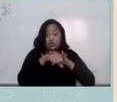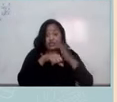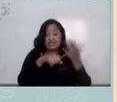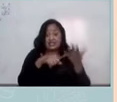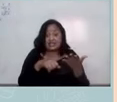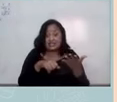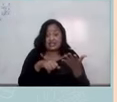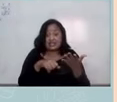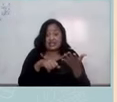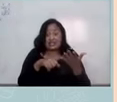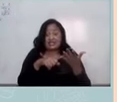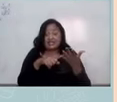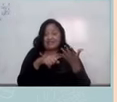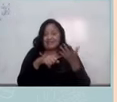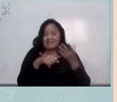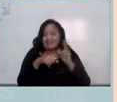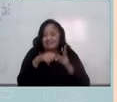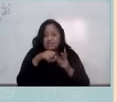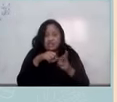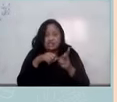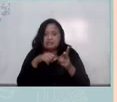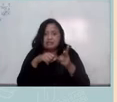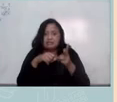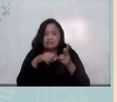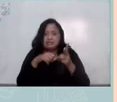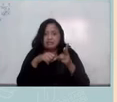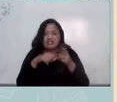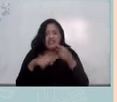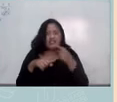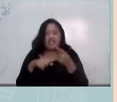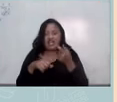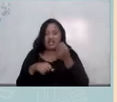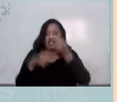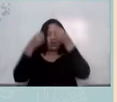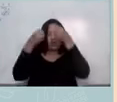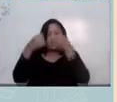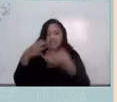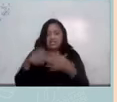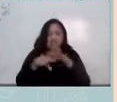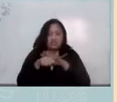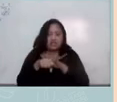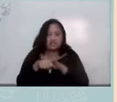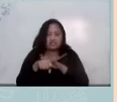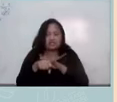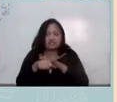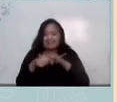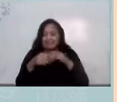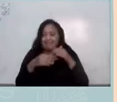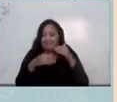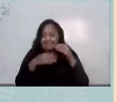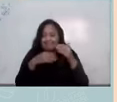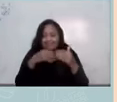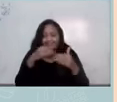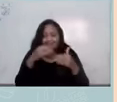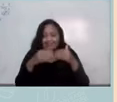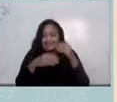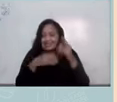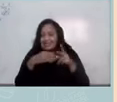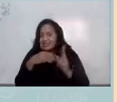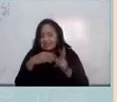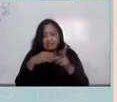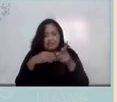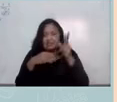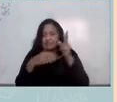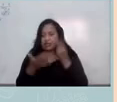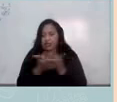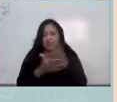a gente diz que o número de casos daquela determinada doença, ele é constante, é uma doença que ocorre sempre, ou em